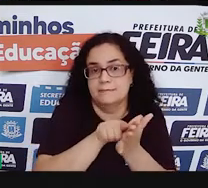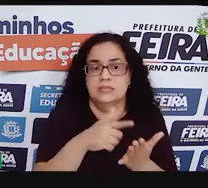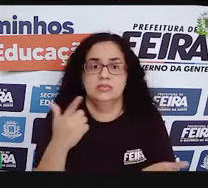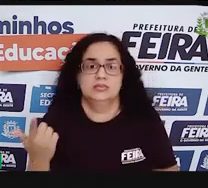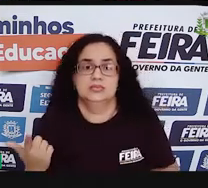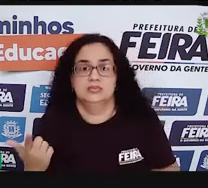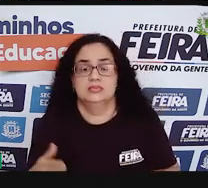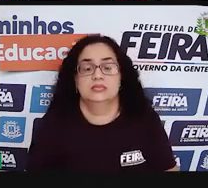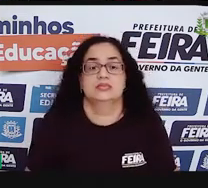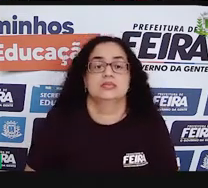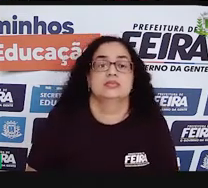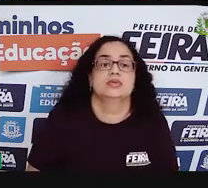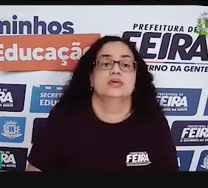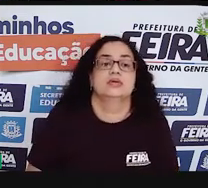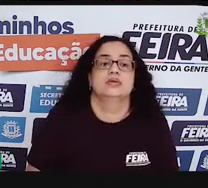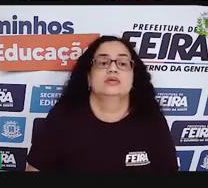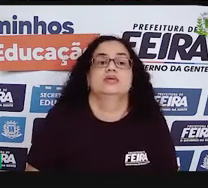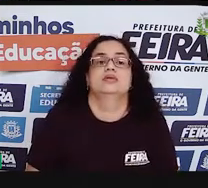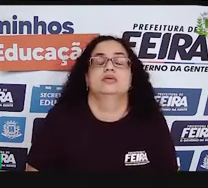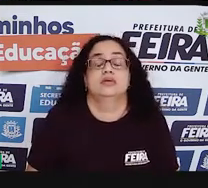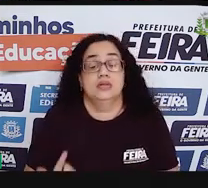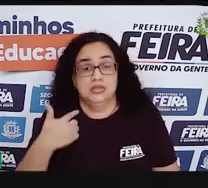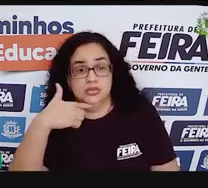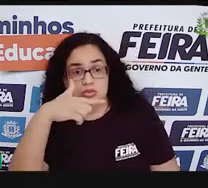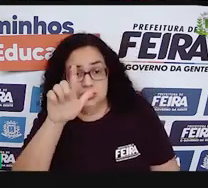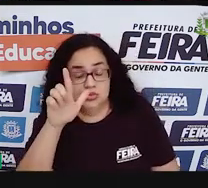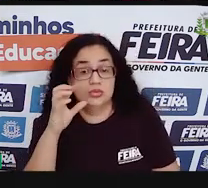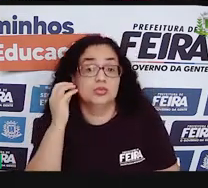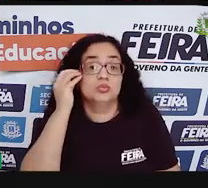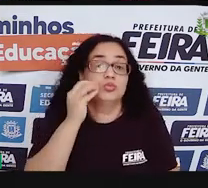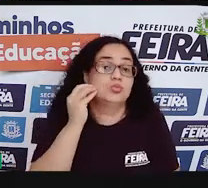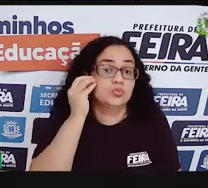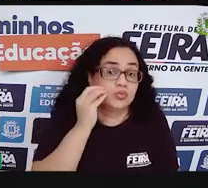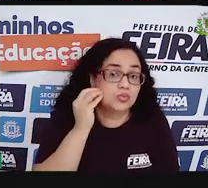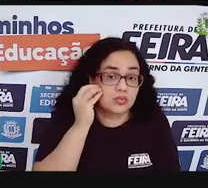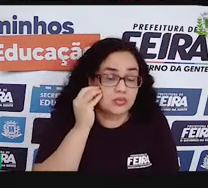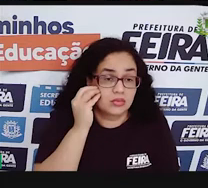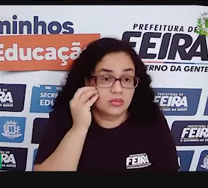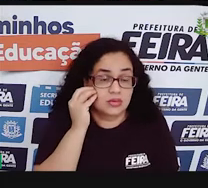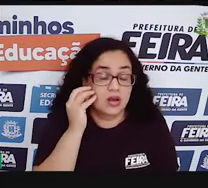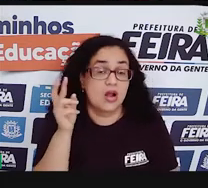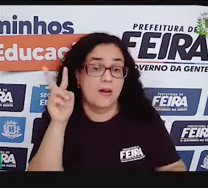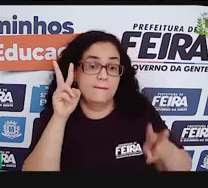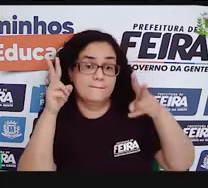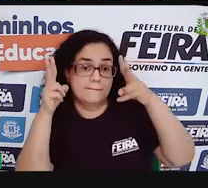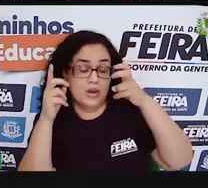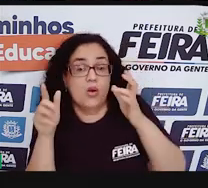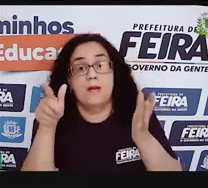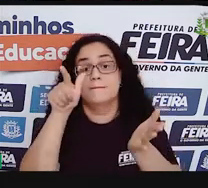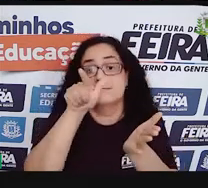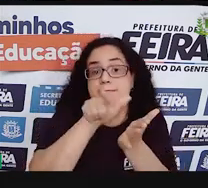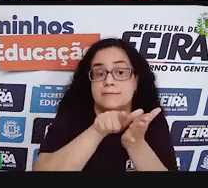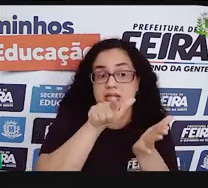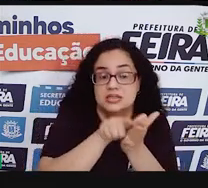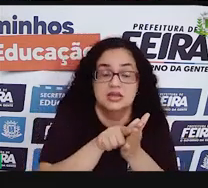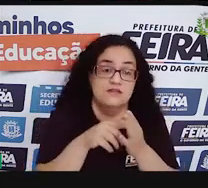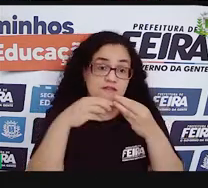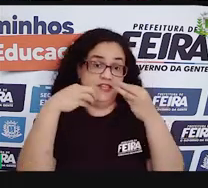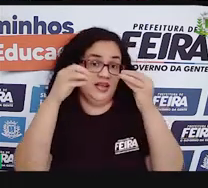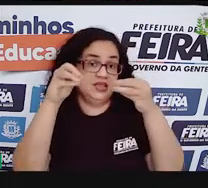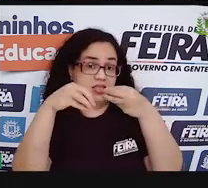o pedaço de mangueira, diante do que foi, né, experimentado, a gente observa aí que o papel foi